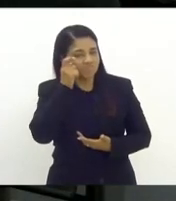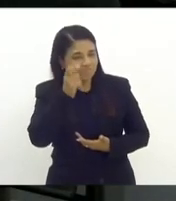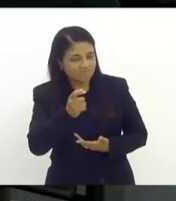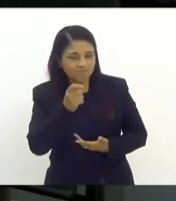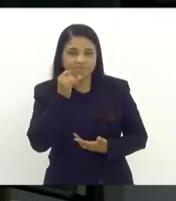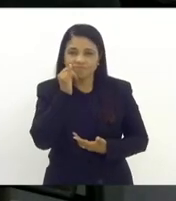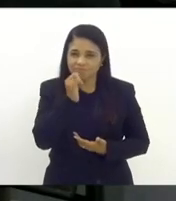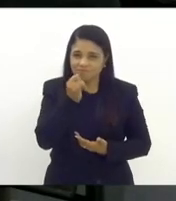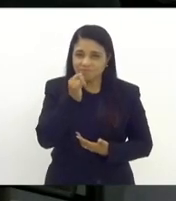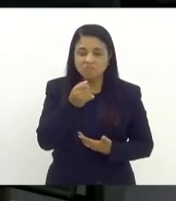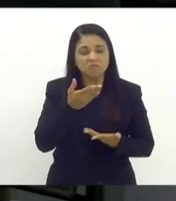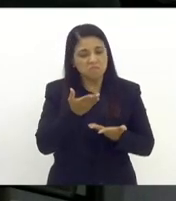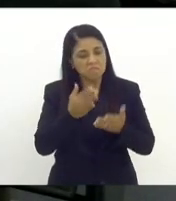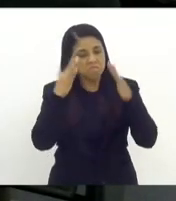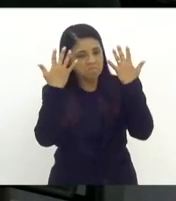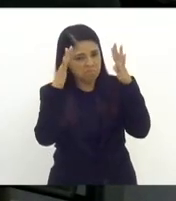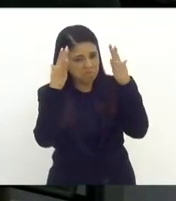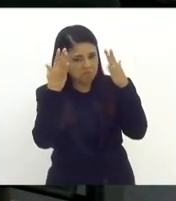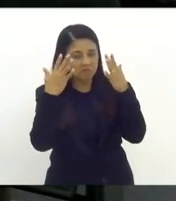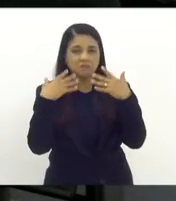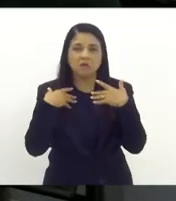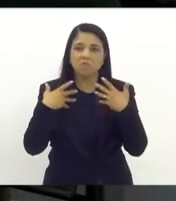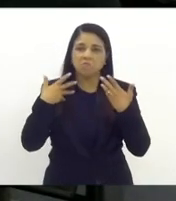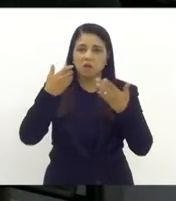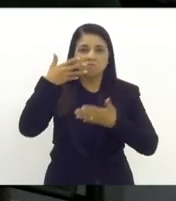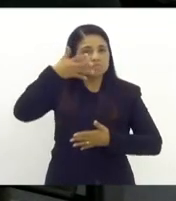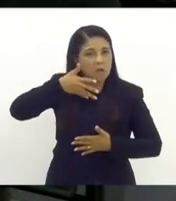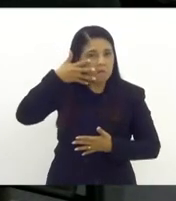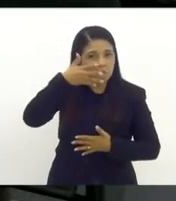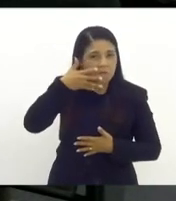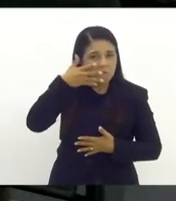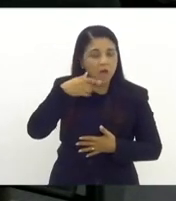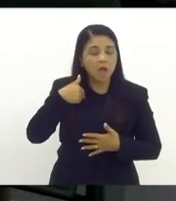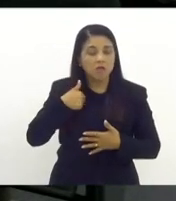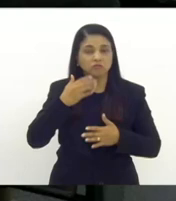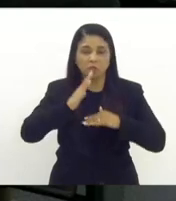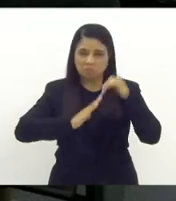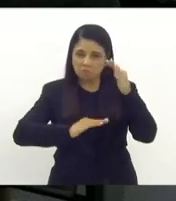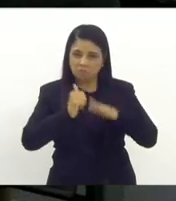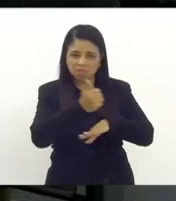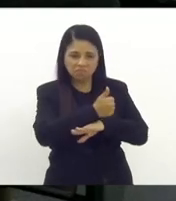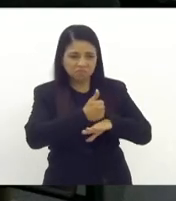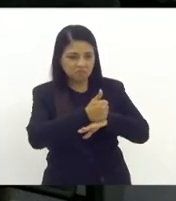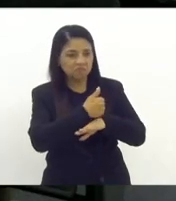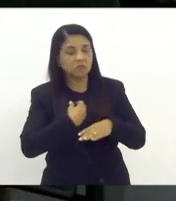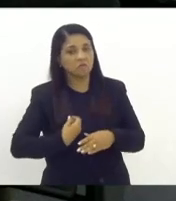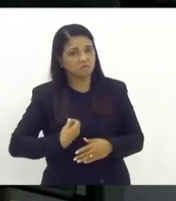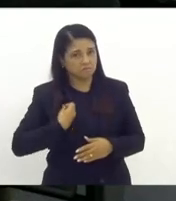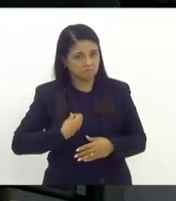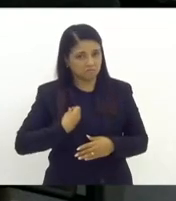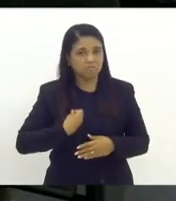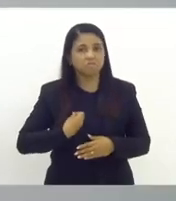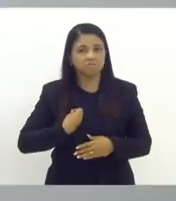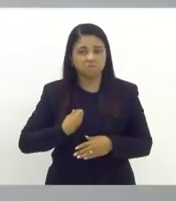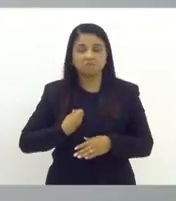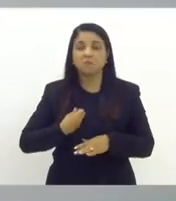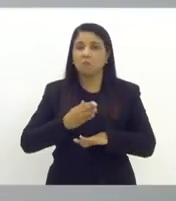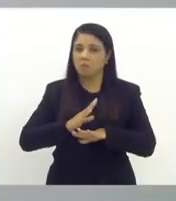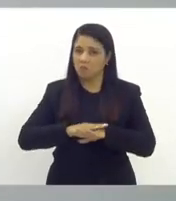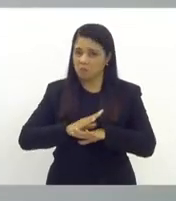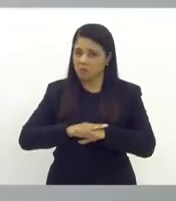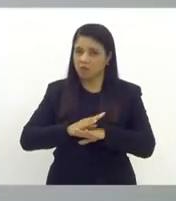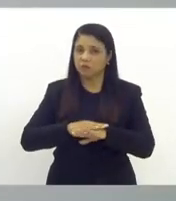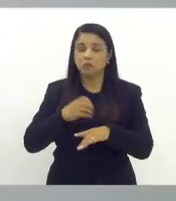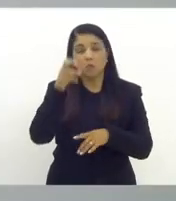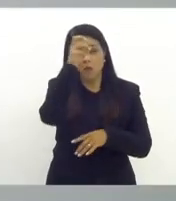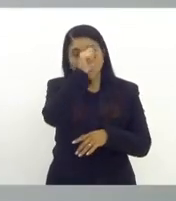parabenizá-los pela iniciativa eu na minha carreira eu já vivi vários momentos e uma coisa que eu aprendi é que